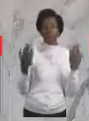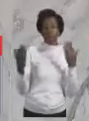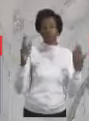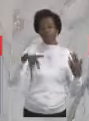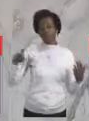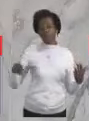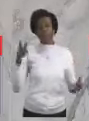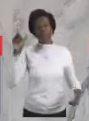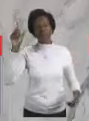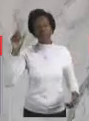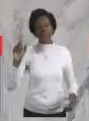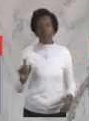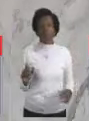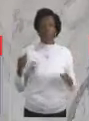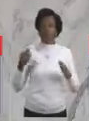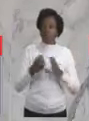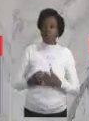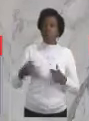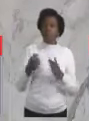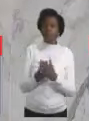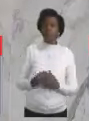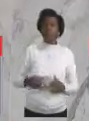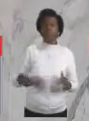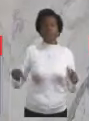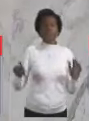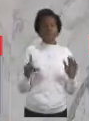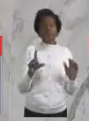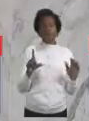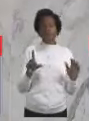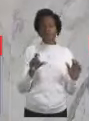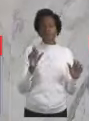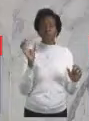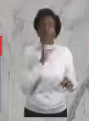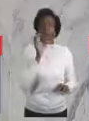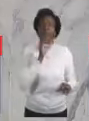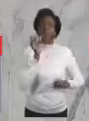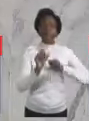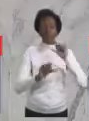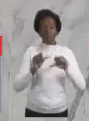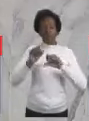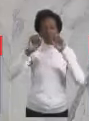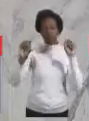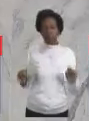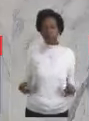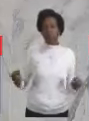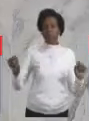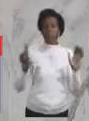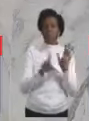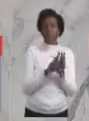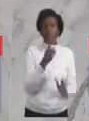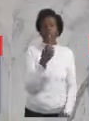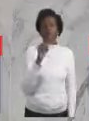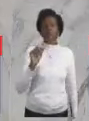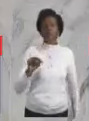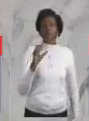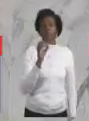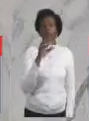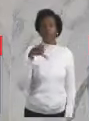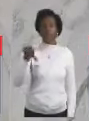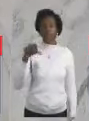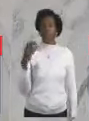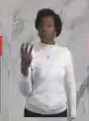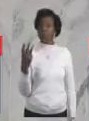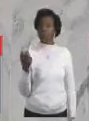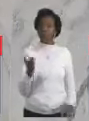nossa luta hoje é pela mudança imediata de sistema da Lei 1093 por